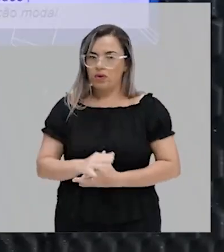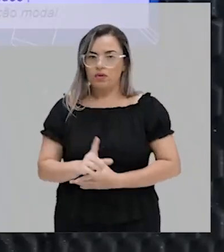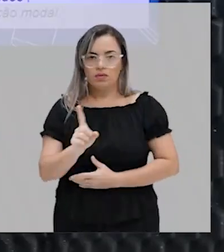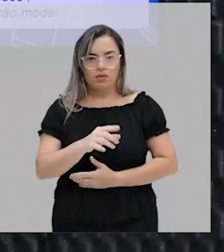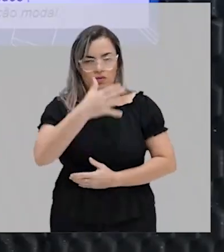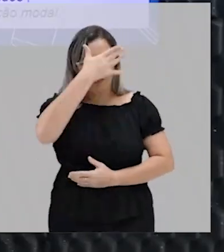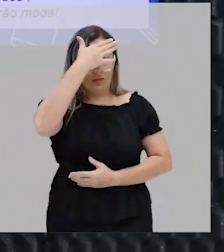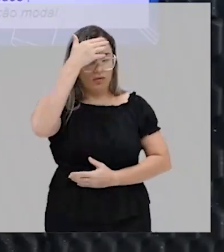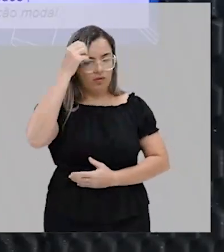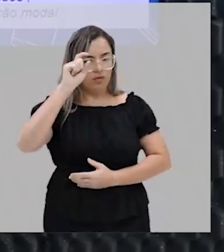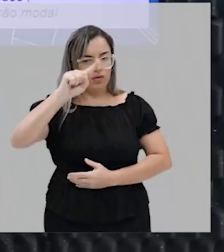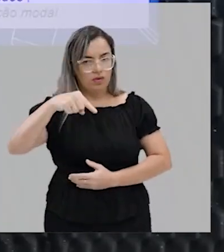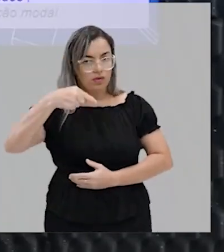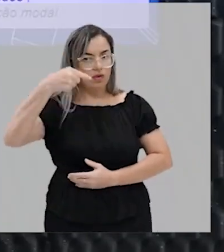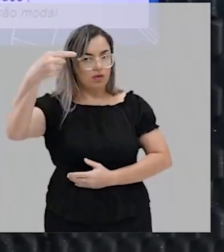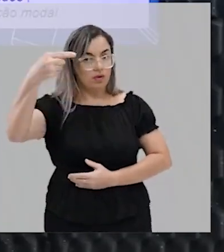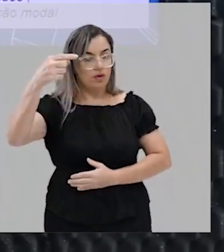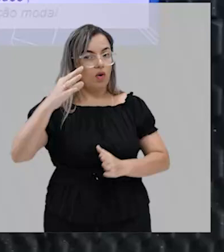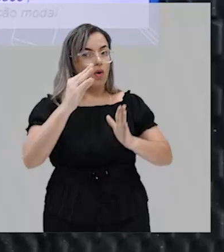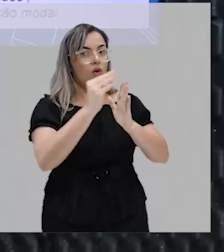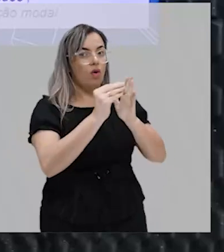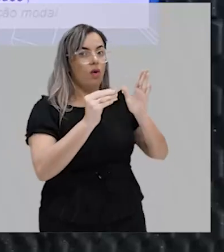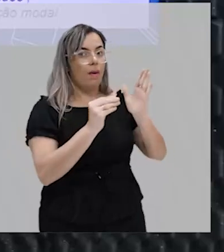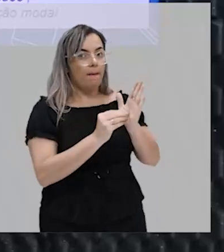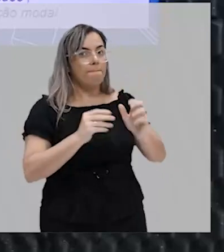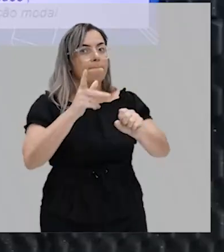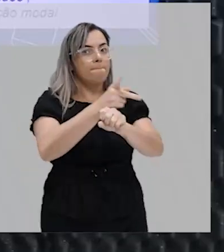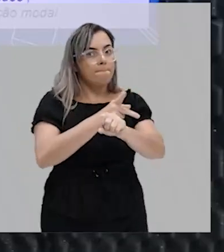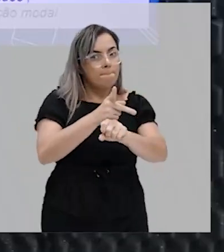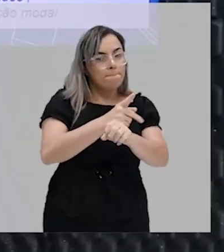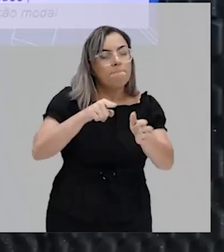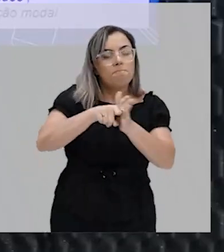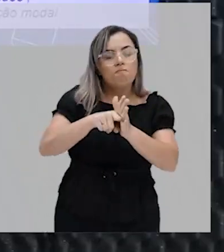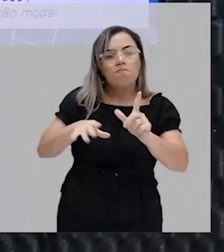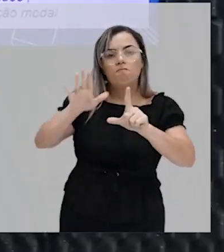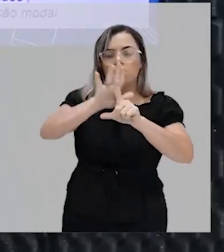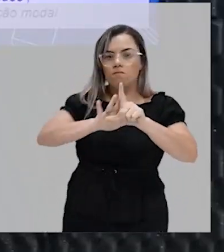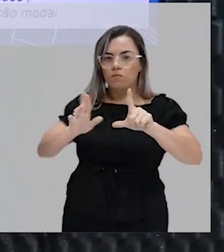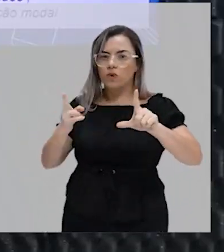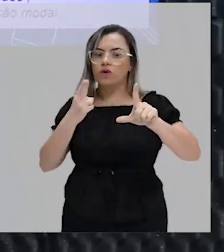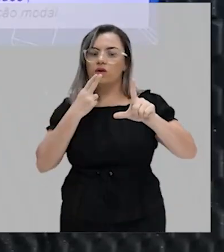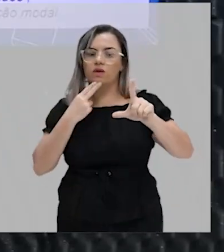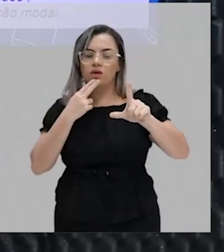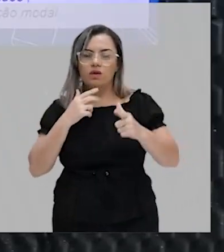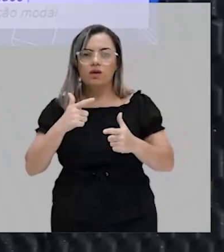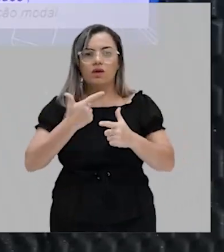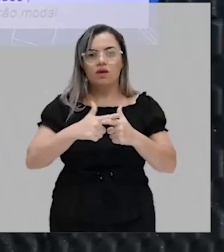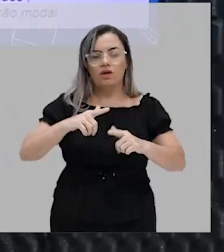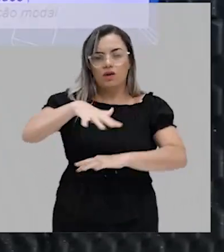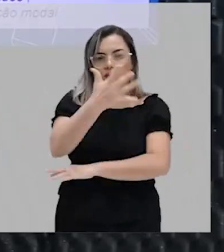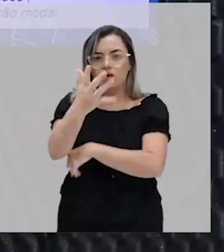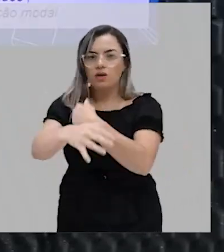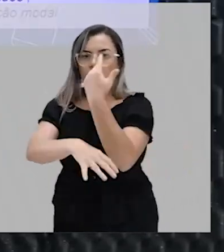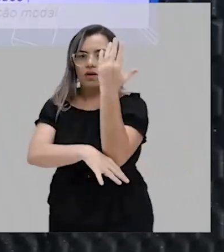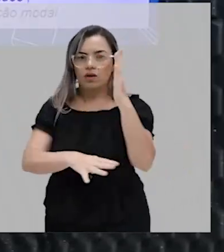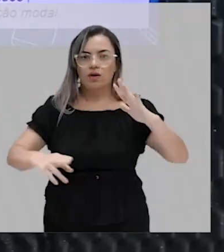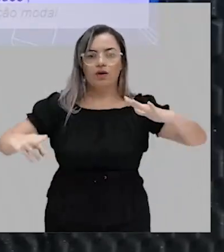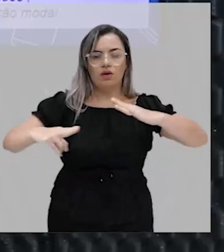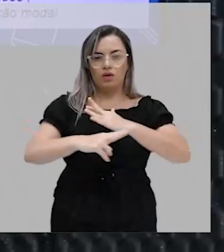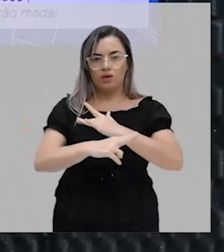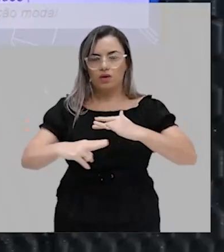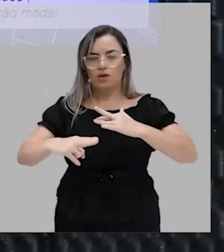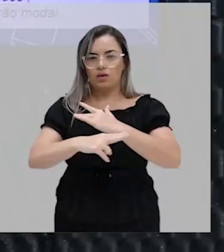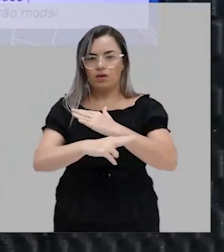esqueça, além dessa aula, procura na plataforma Gonçalves Dias a aula sobre problemas ambientais urbanos, onde vem falando